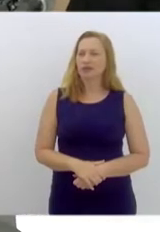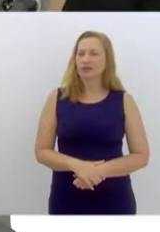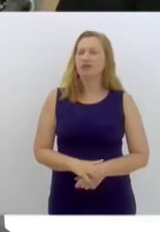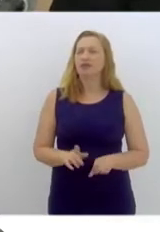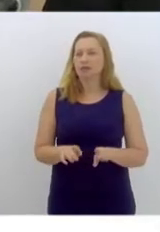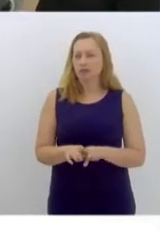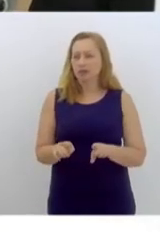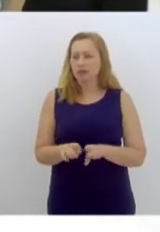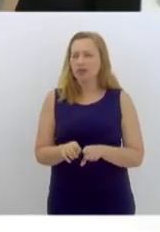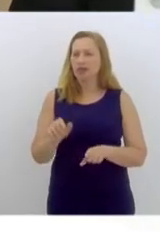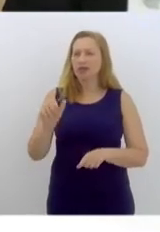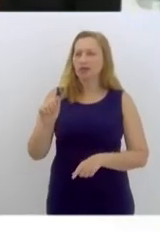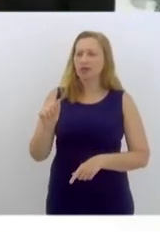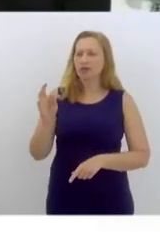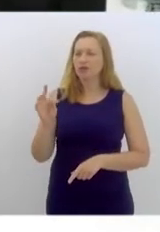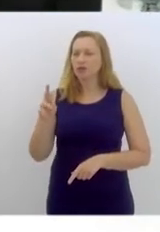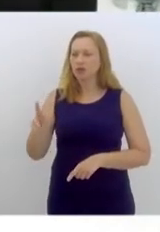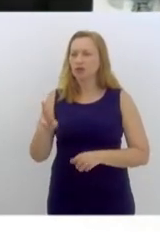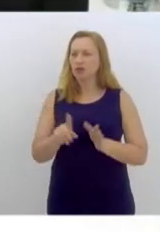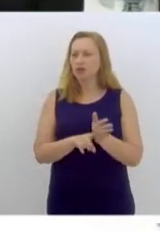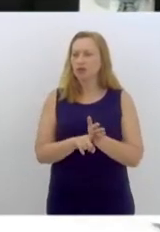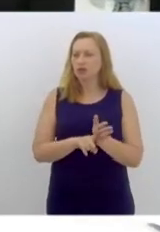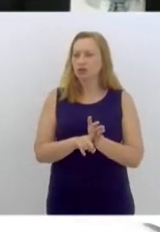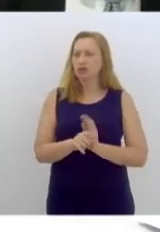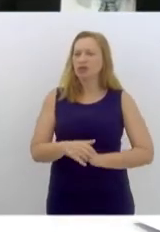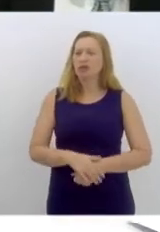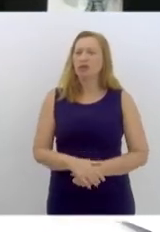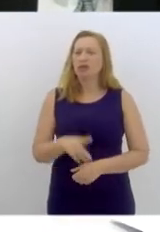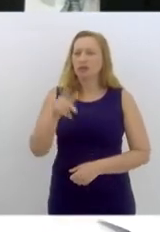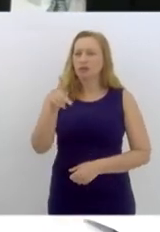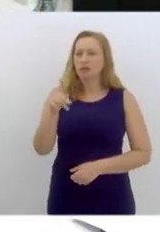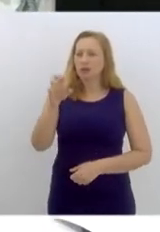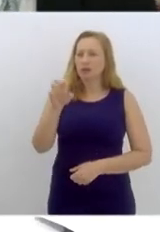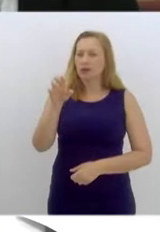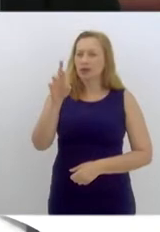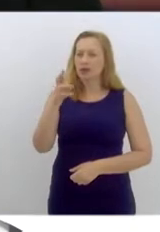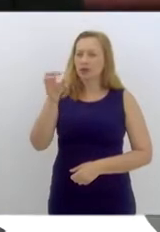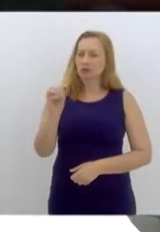também auditor fiscal. O Pedro Barbosa.